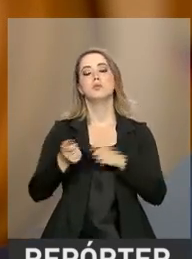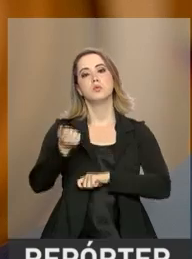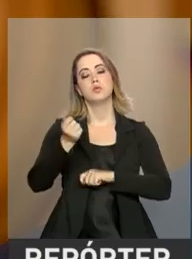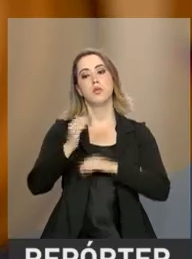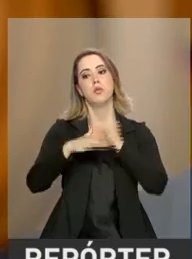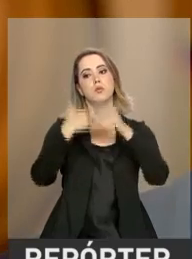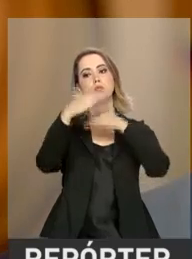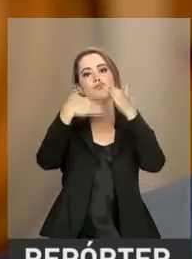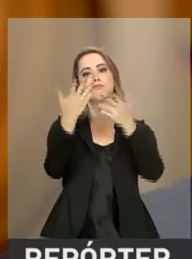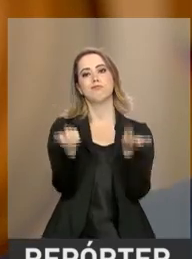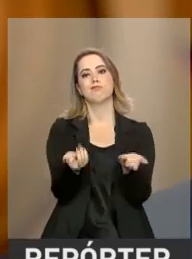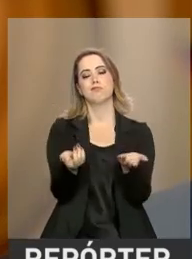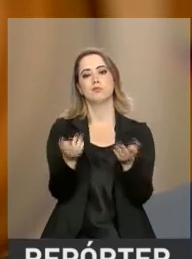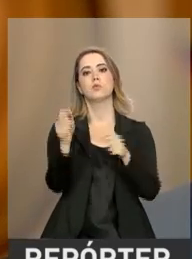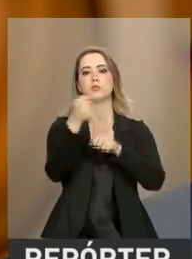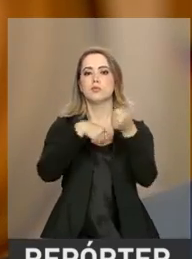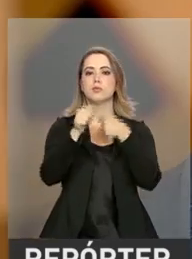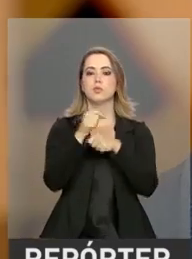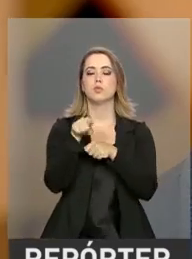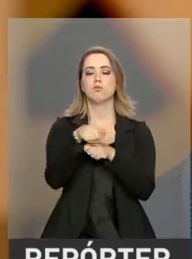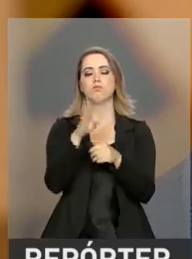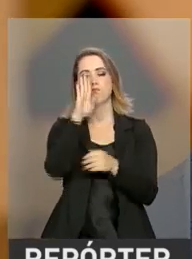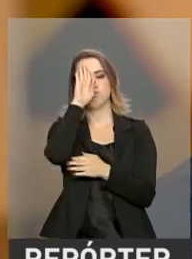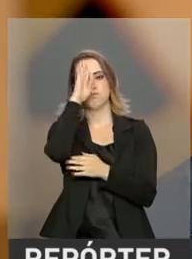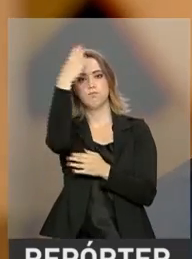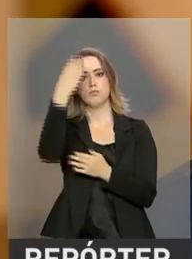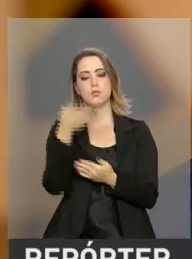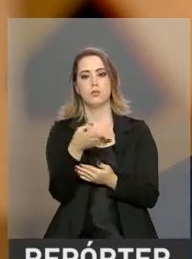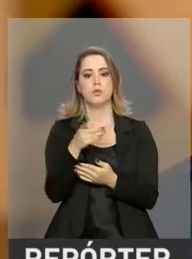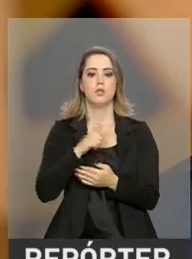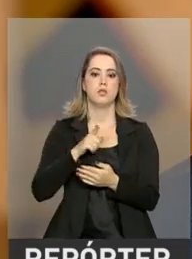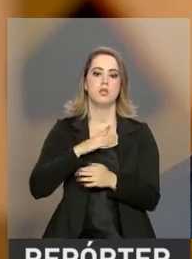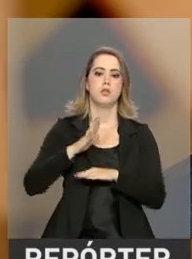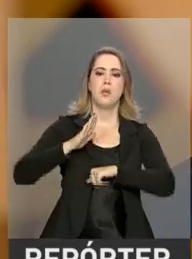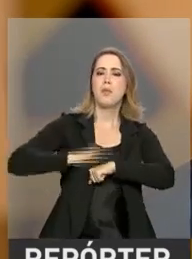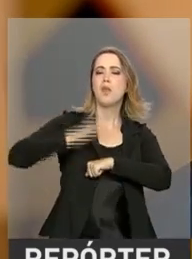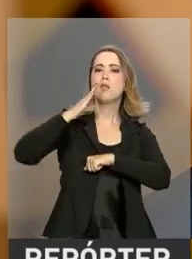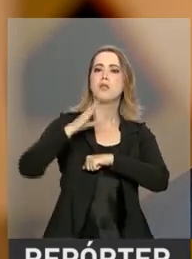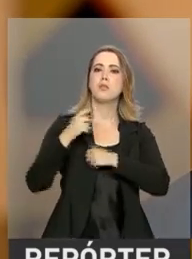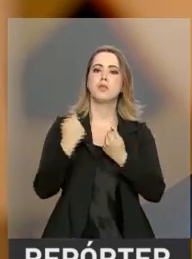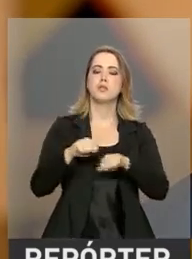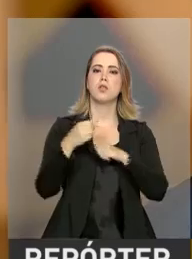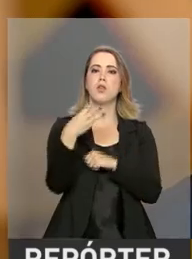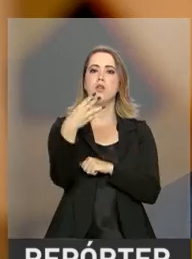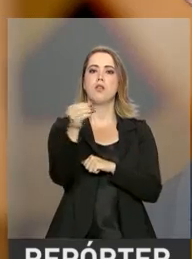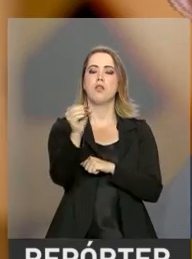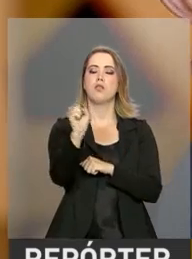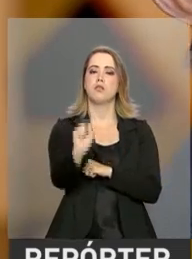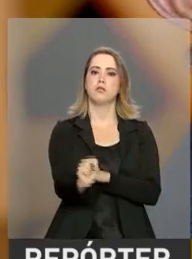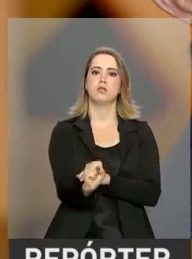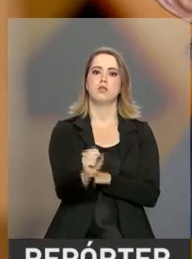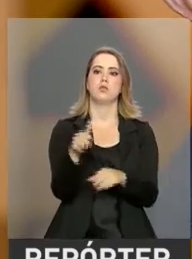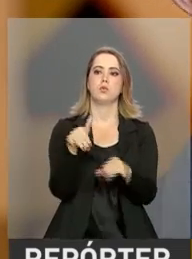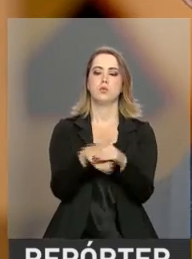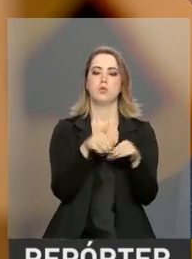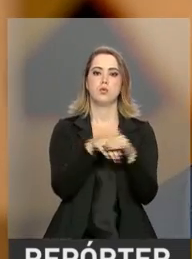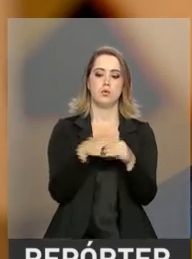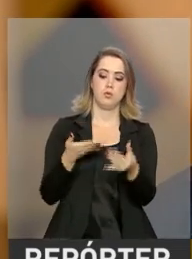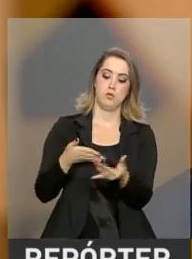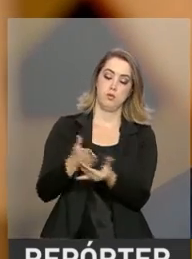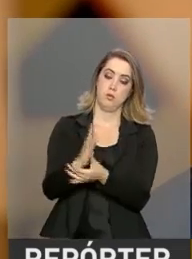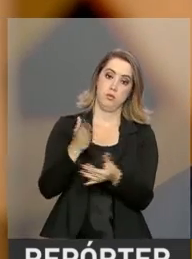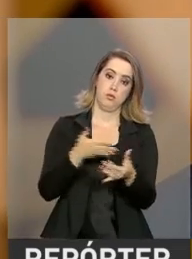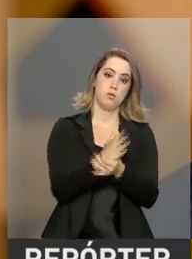crescimento. Esse é o objetivo principal. Teremos bem mais do que os necessários 308 votos para a